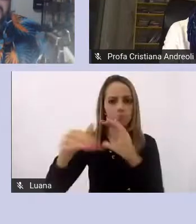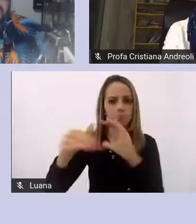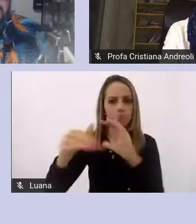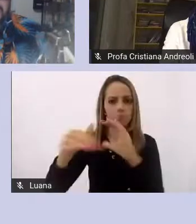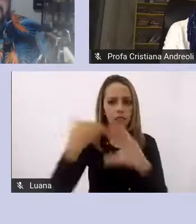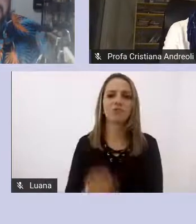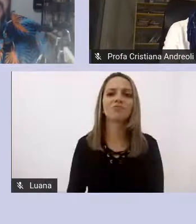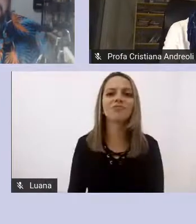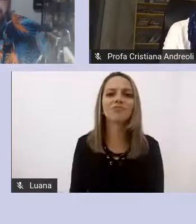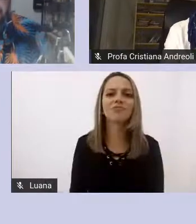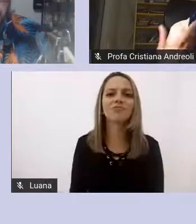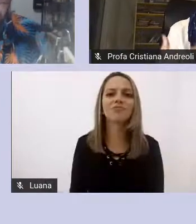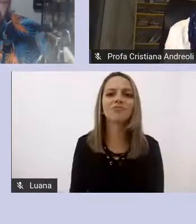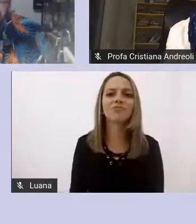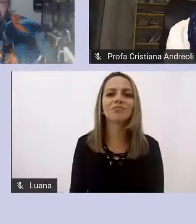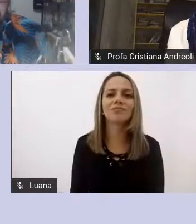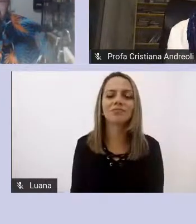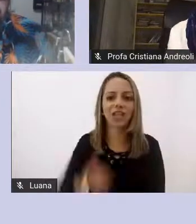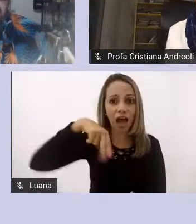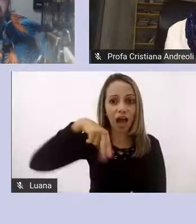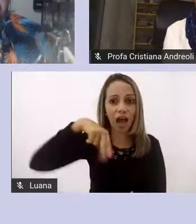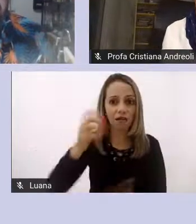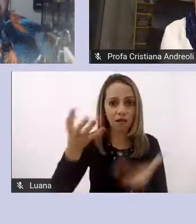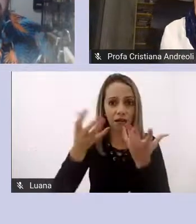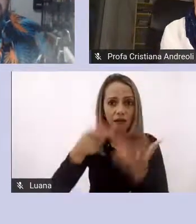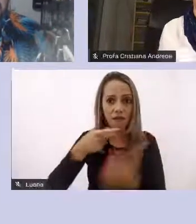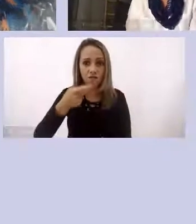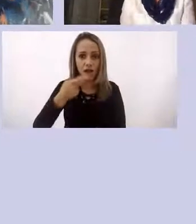Como? Quer falar primeiro?